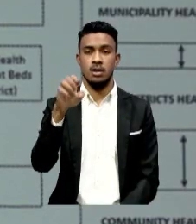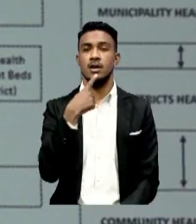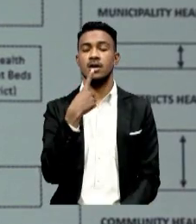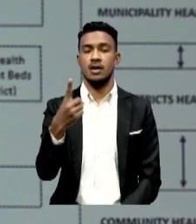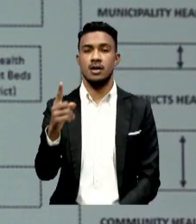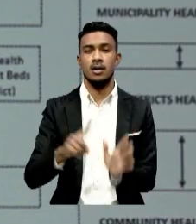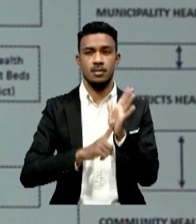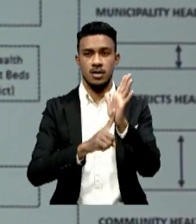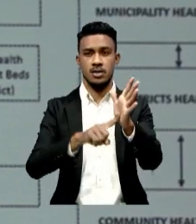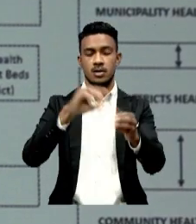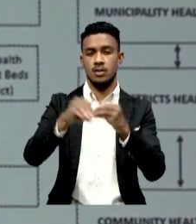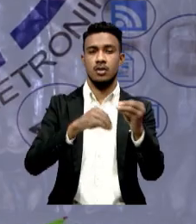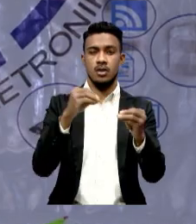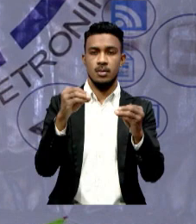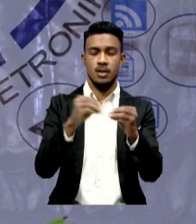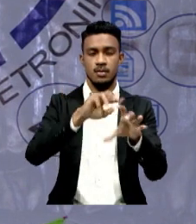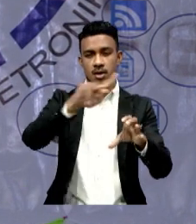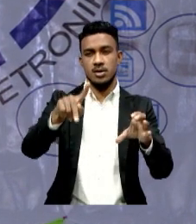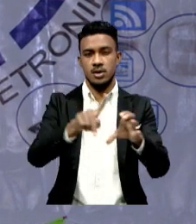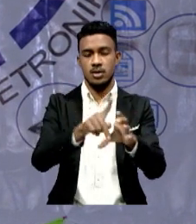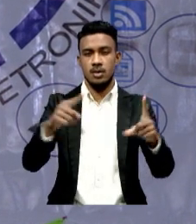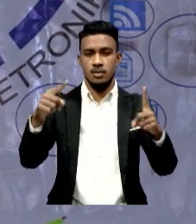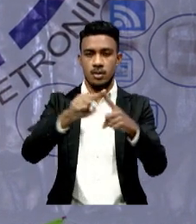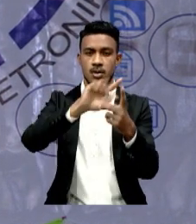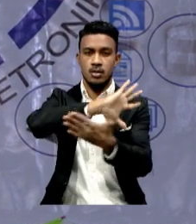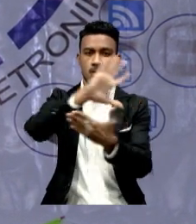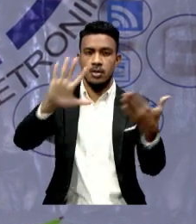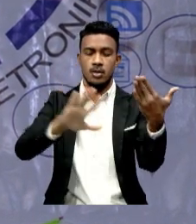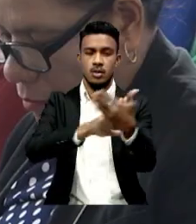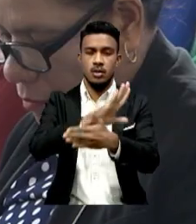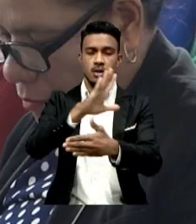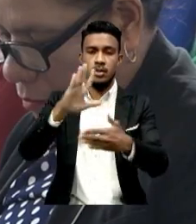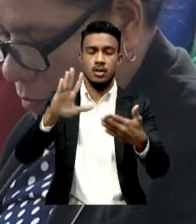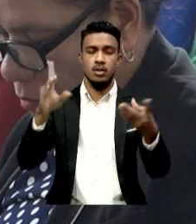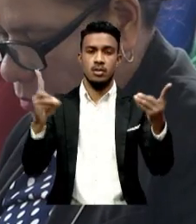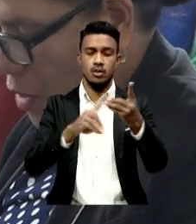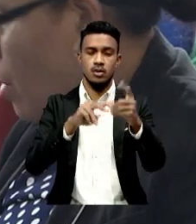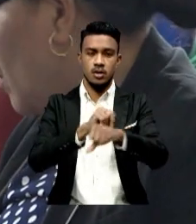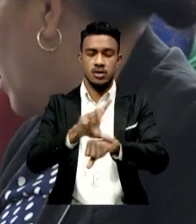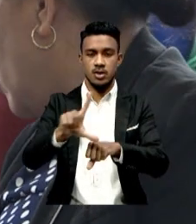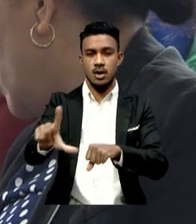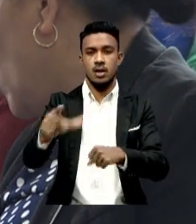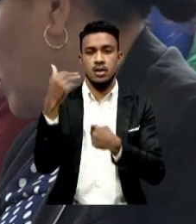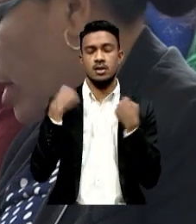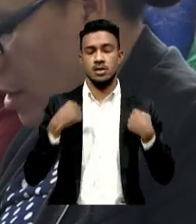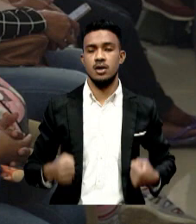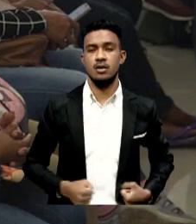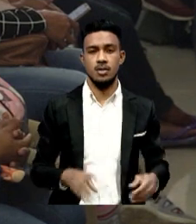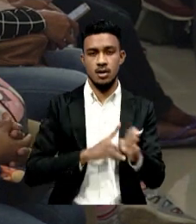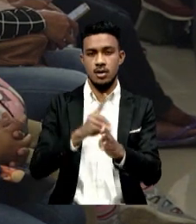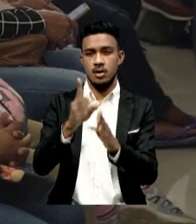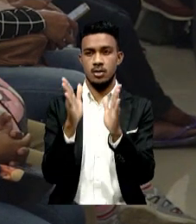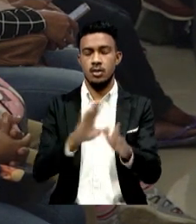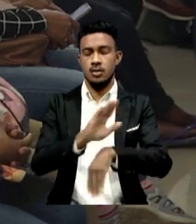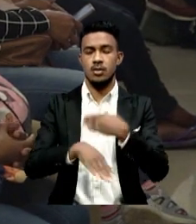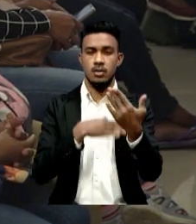a ba diagnóstico, participação ba comemoração no Loro Nacional de Saúde, ba Diretor Saúde Nacional de Sirahoto e a Salão